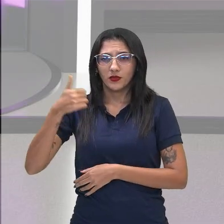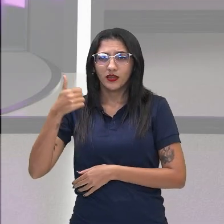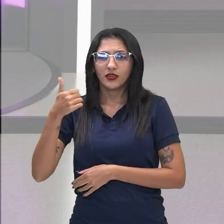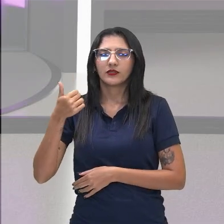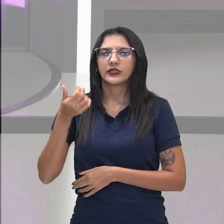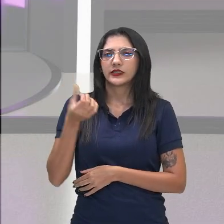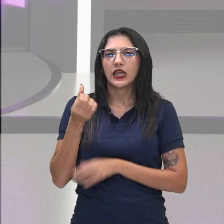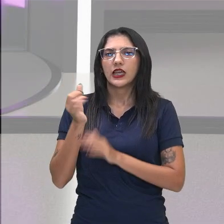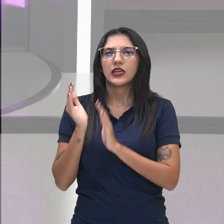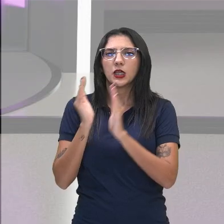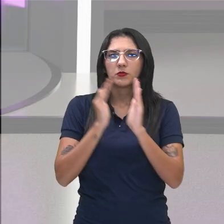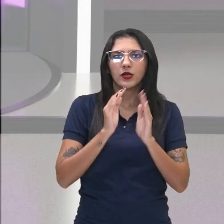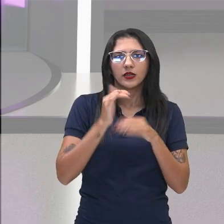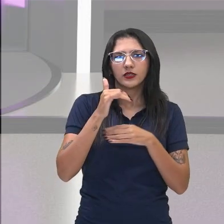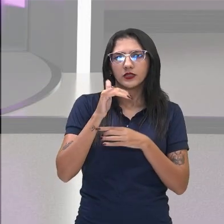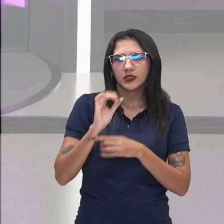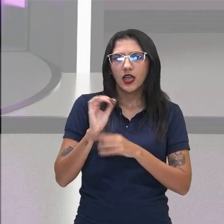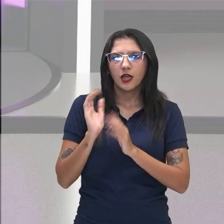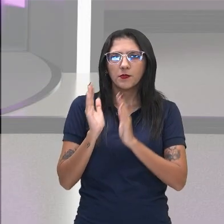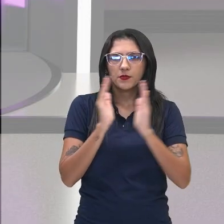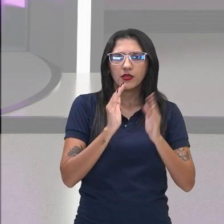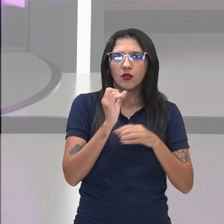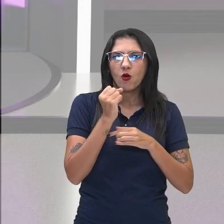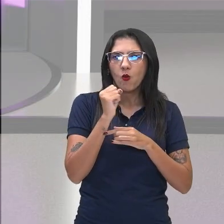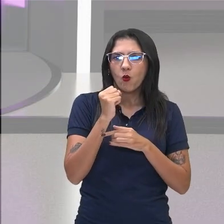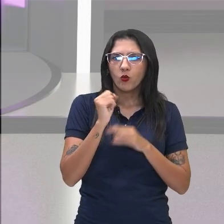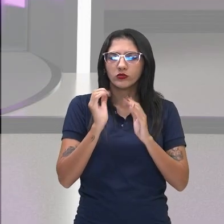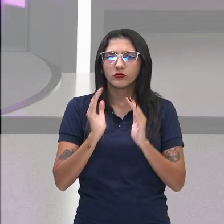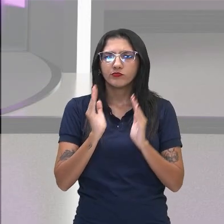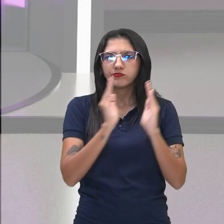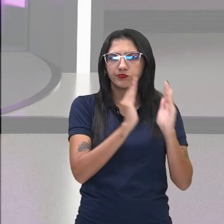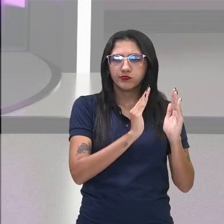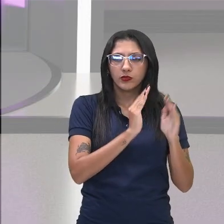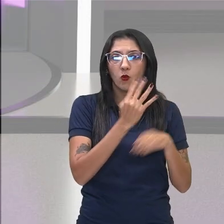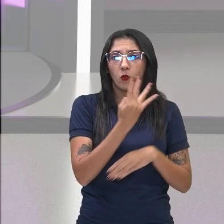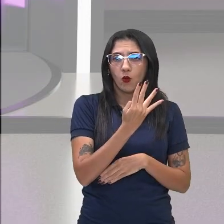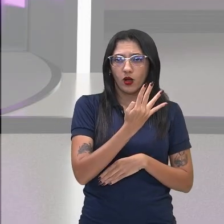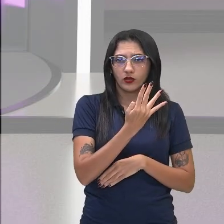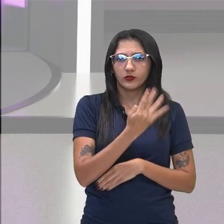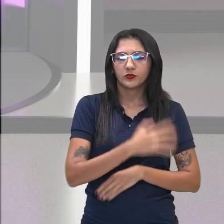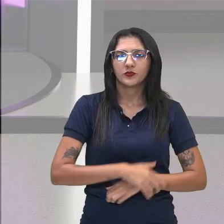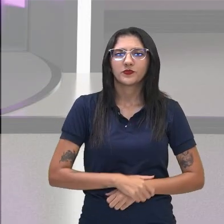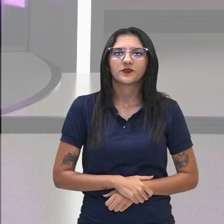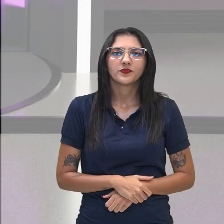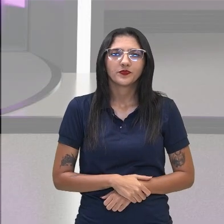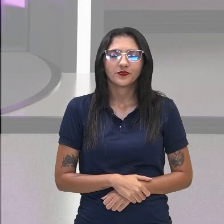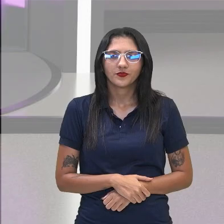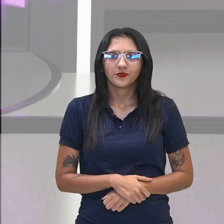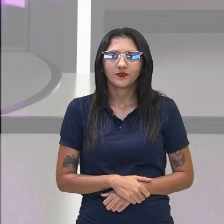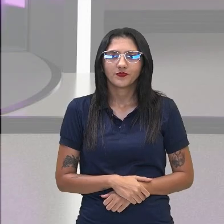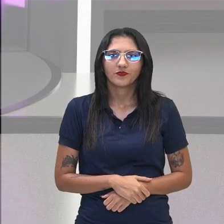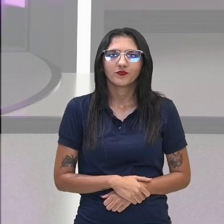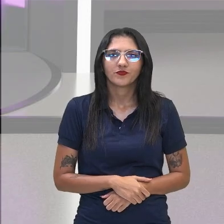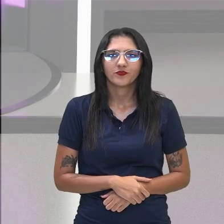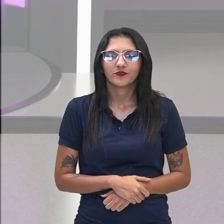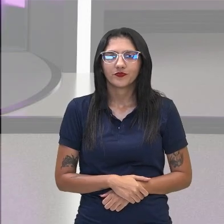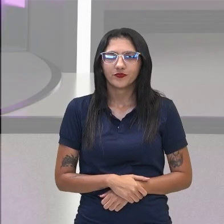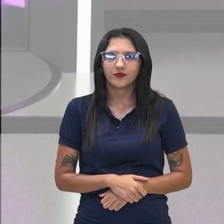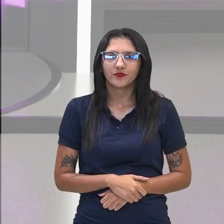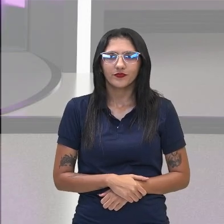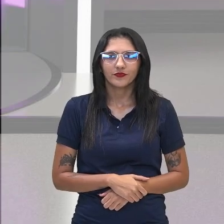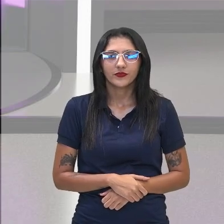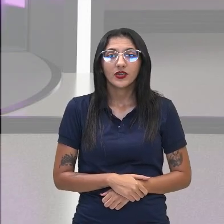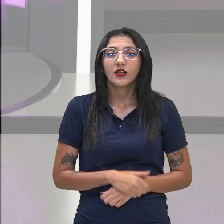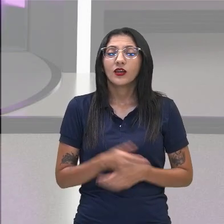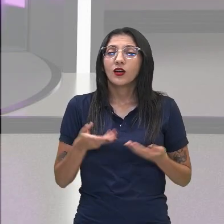e o primeiro é chamado de quadrilátero, porque tem 4 lados. Linha poligonal, então vamos